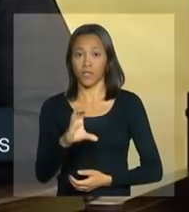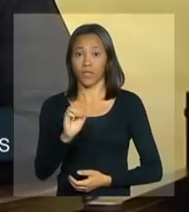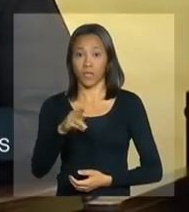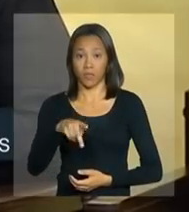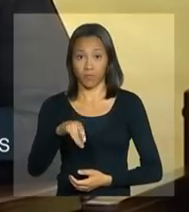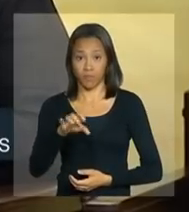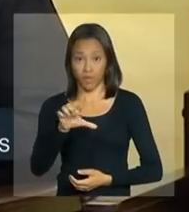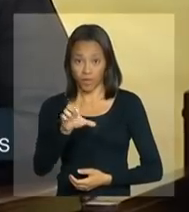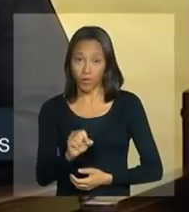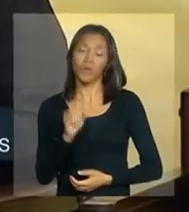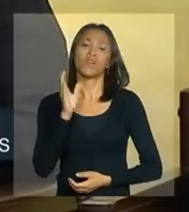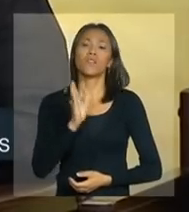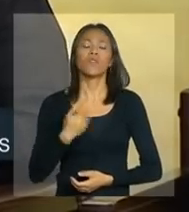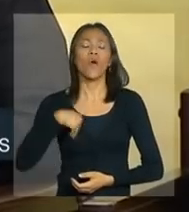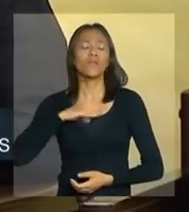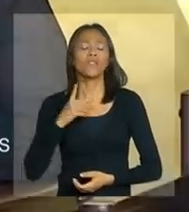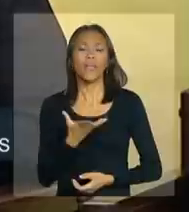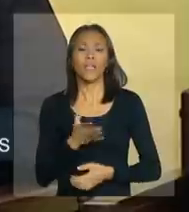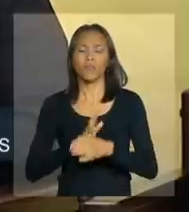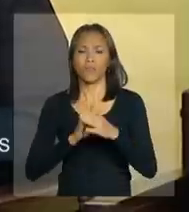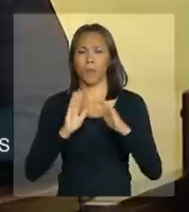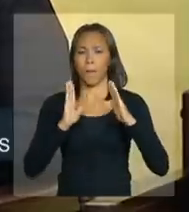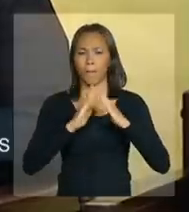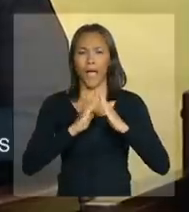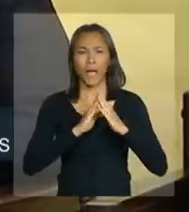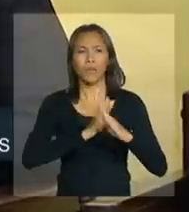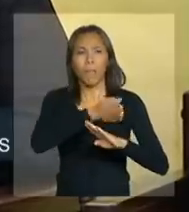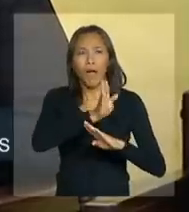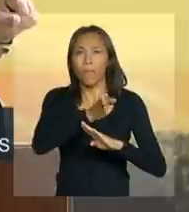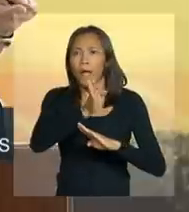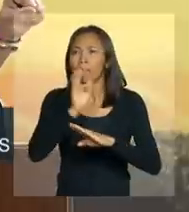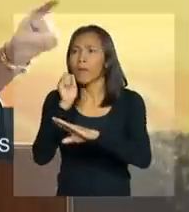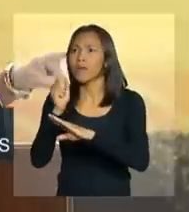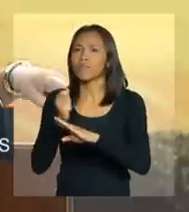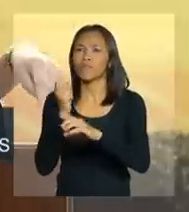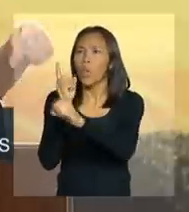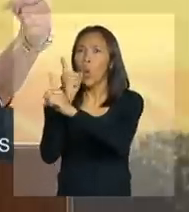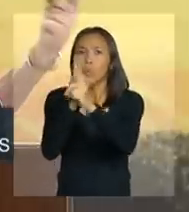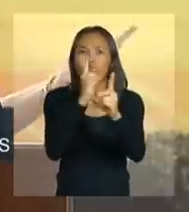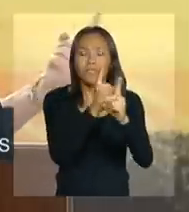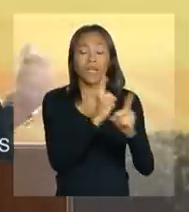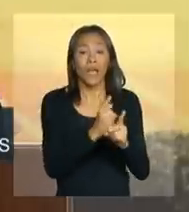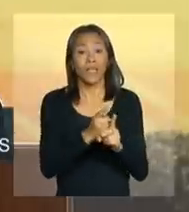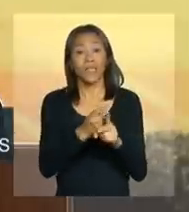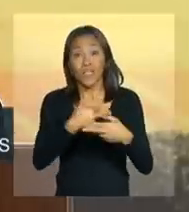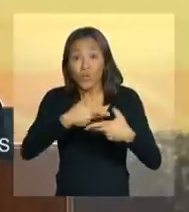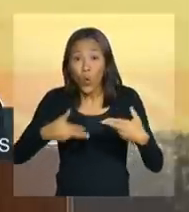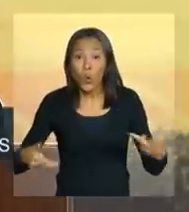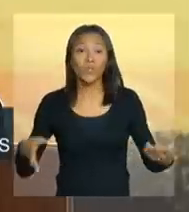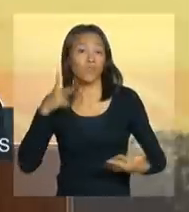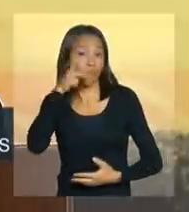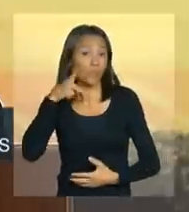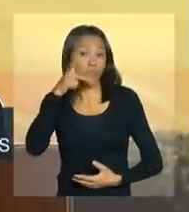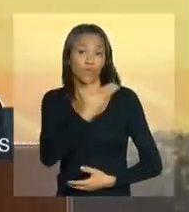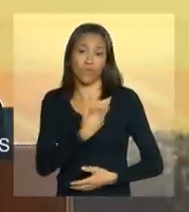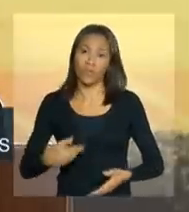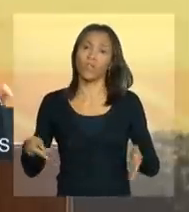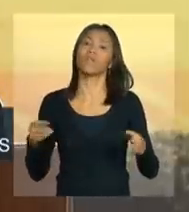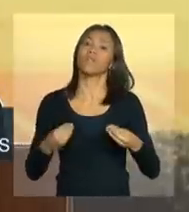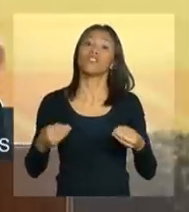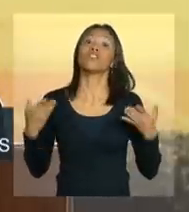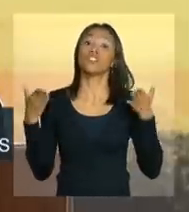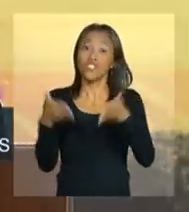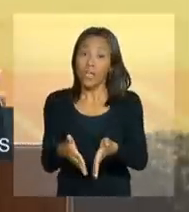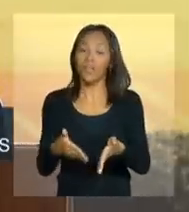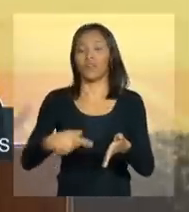identificar a gente quer identificar as populações para fazer que as coisas cheguem a essas populações